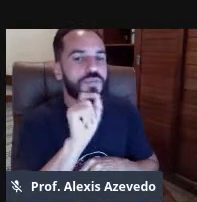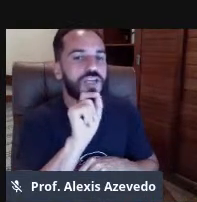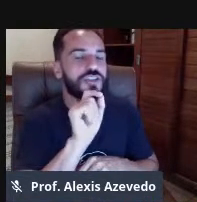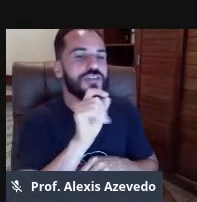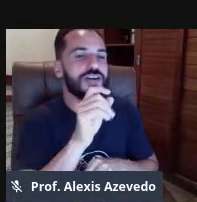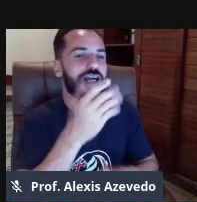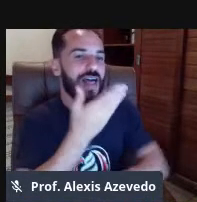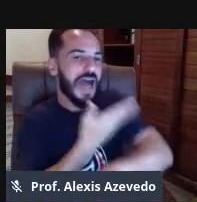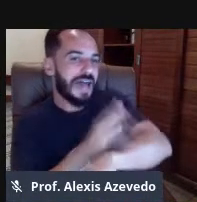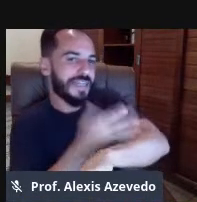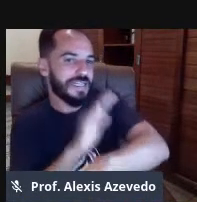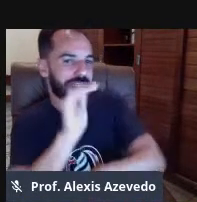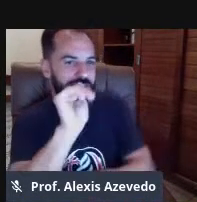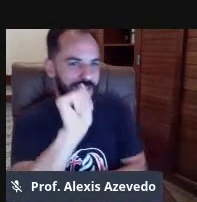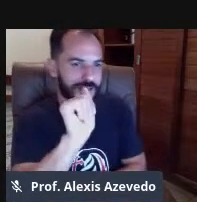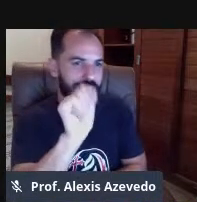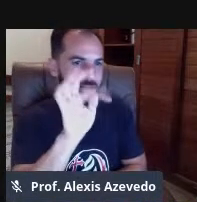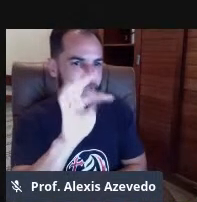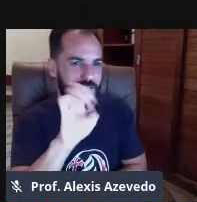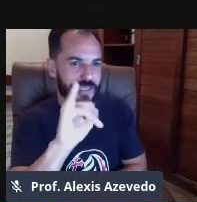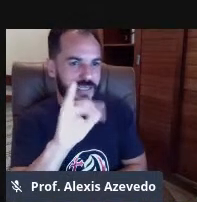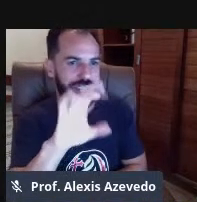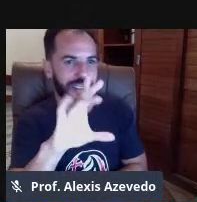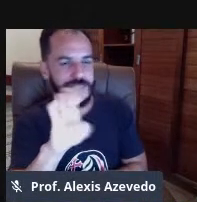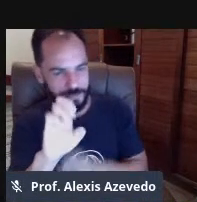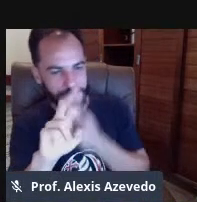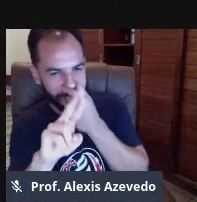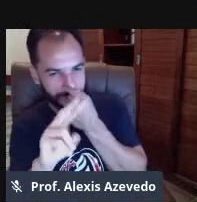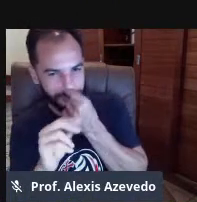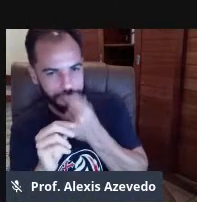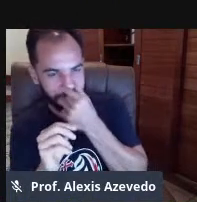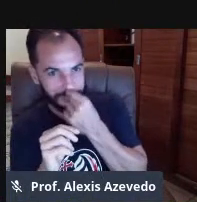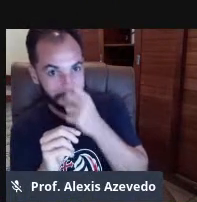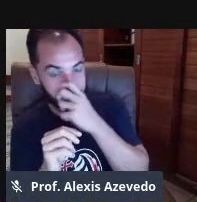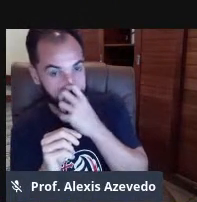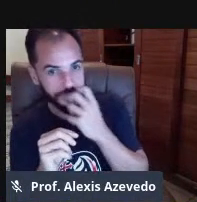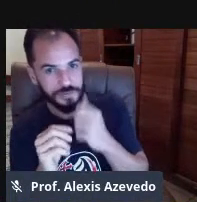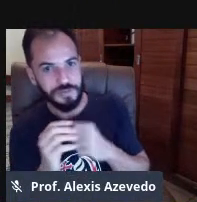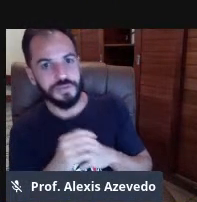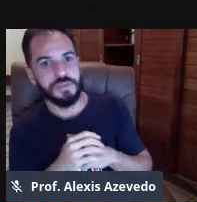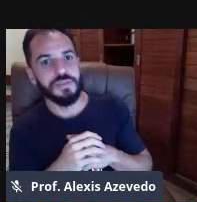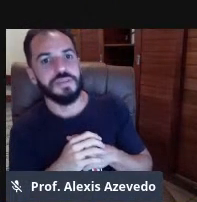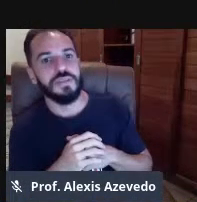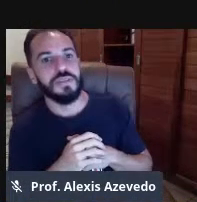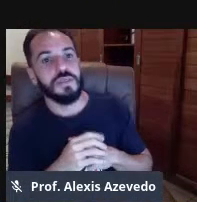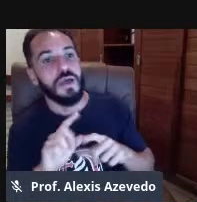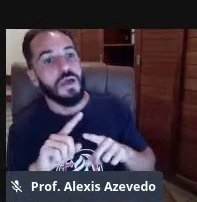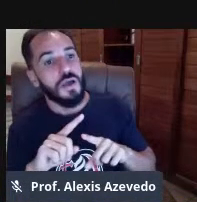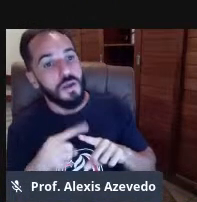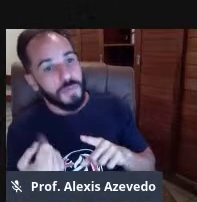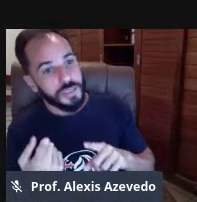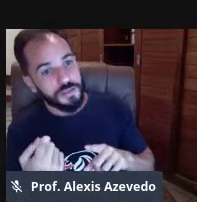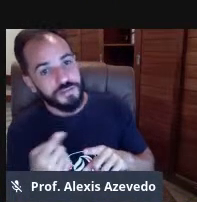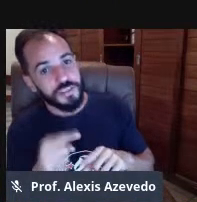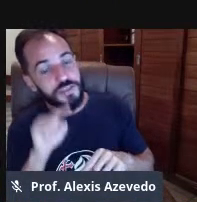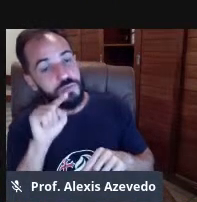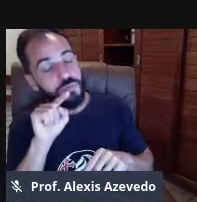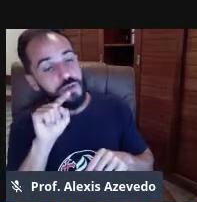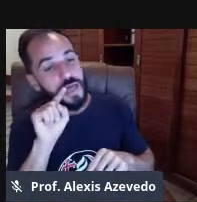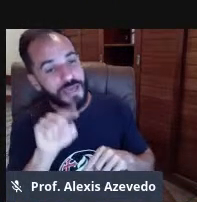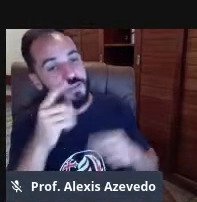daquilo, algumas não, né, então preste atenção nisso. Mas, enfim, uma coisa que diferencia